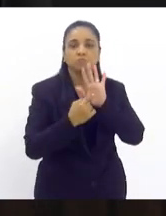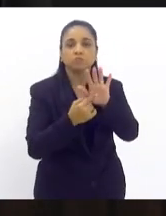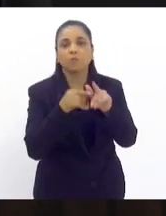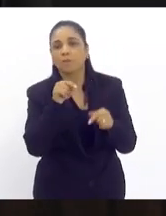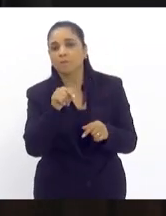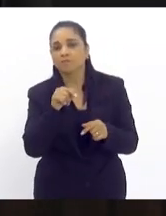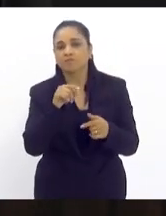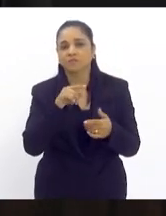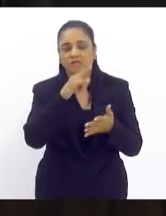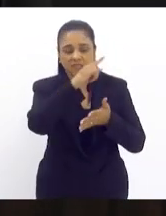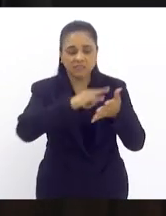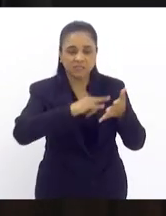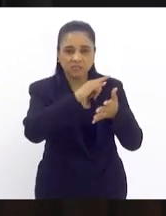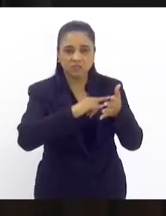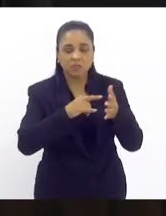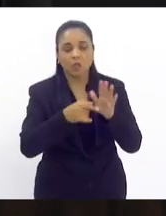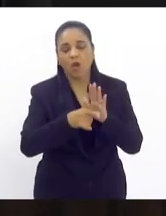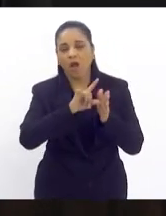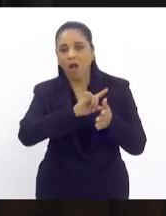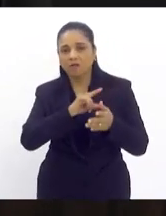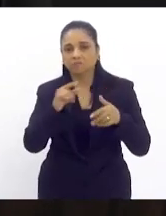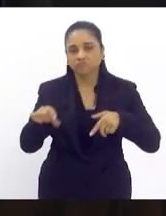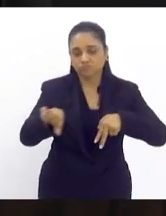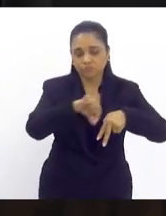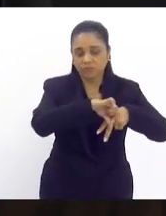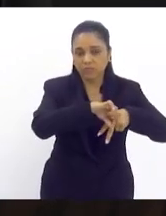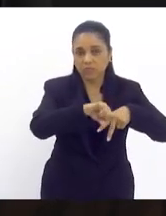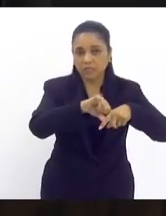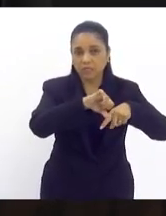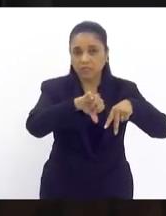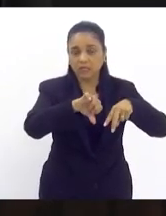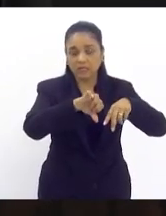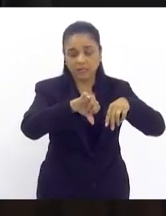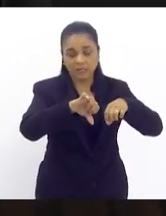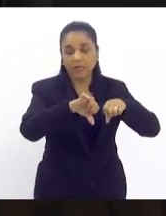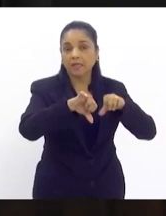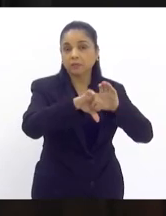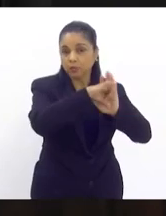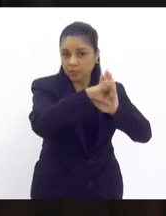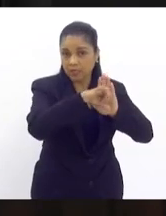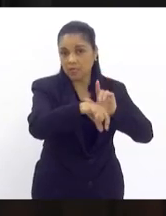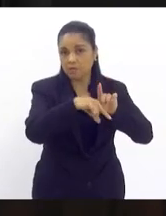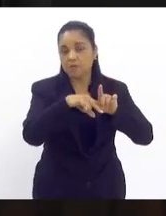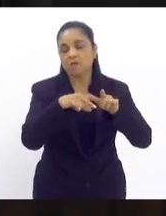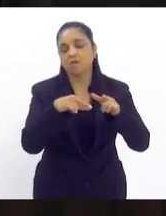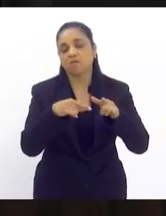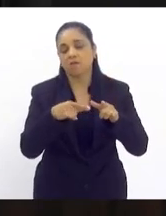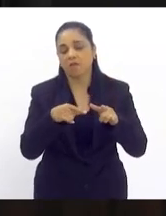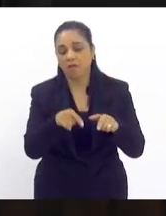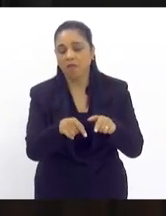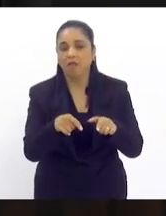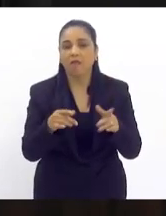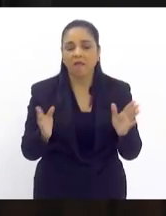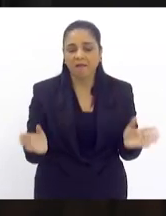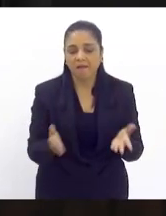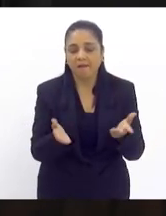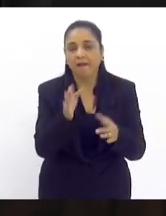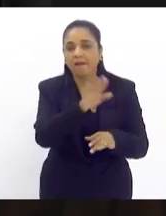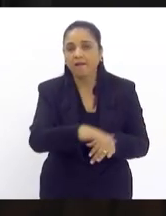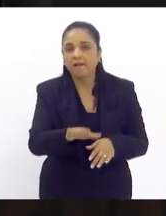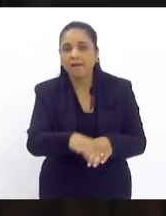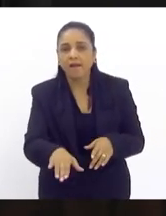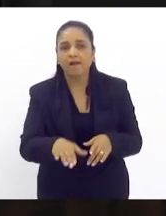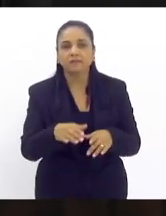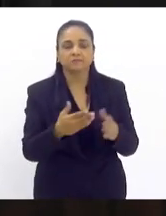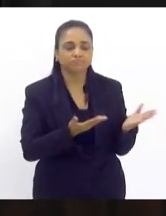de certidão de antecedentes criminais pelos profissionais envolvidos no atendimento de crianças, adolescentes e idosos no